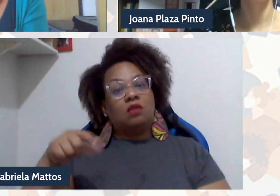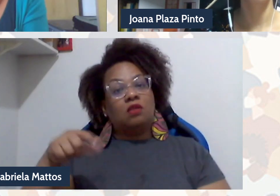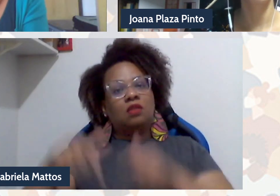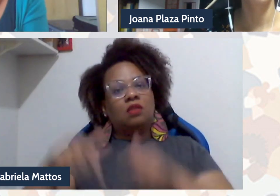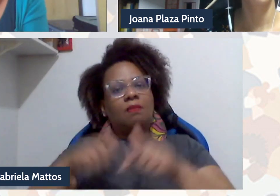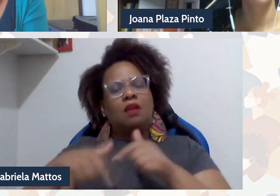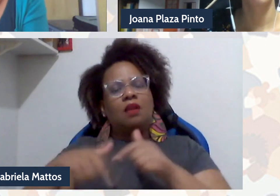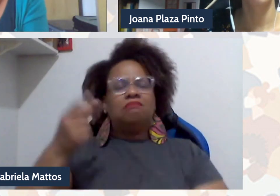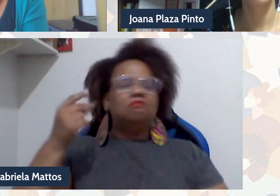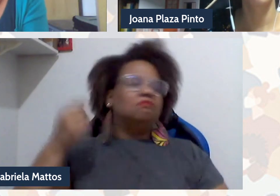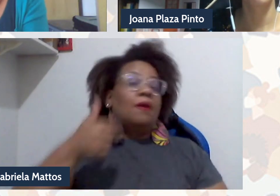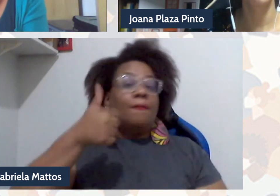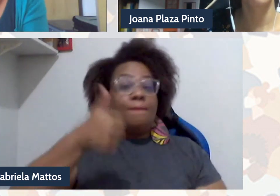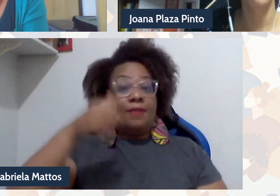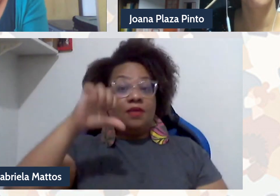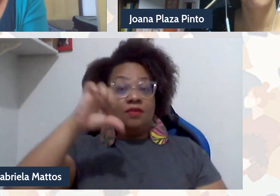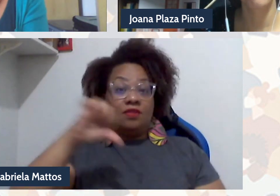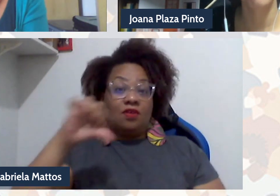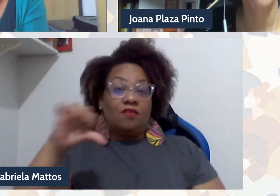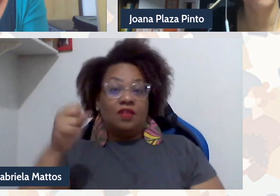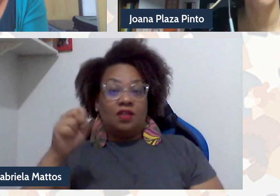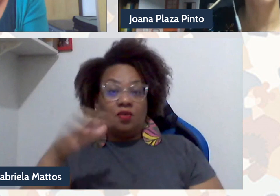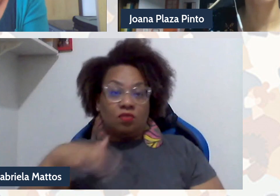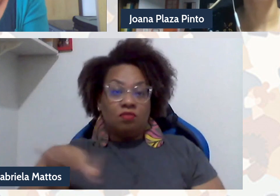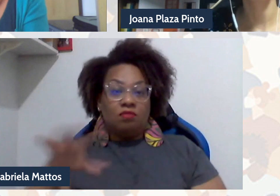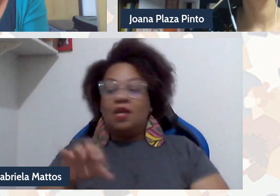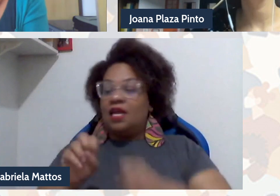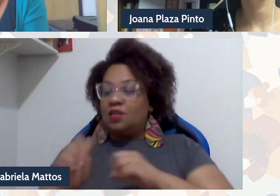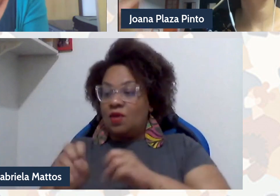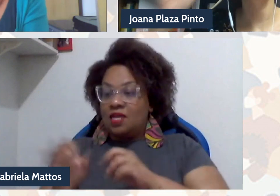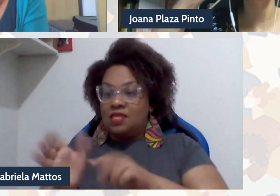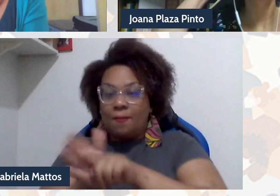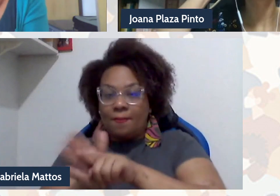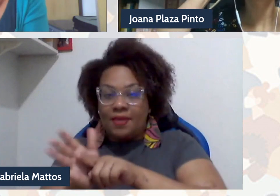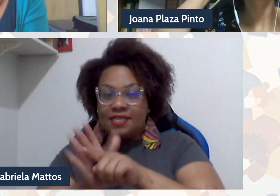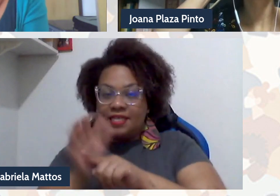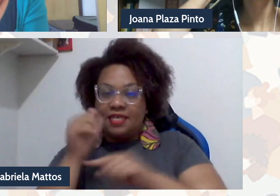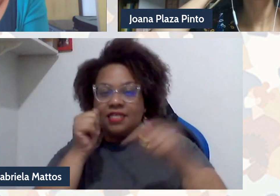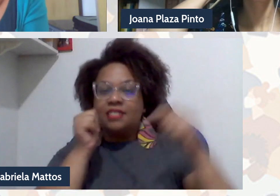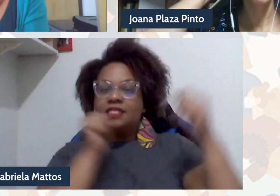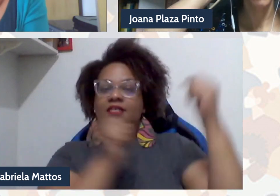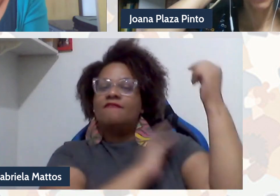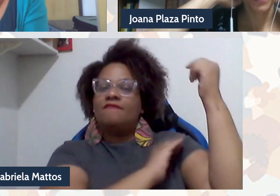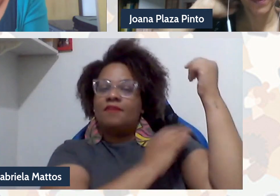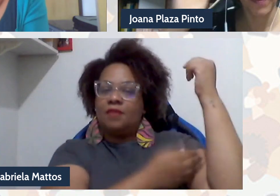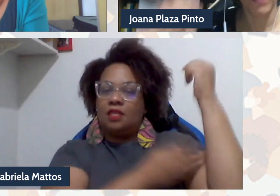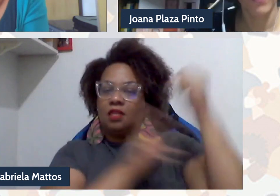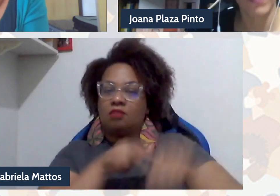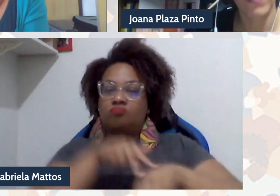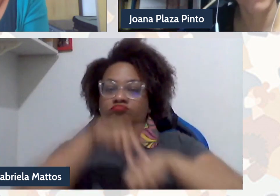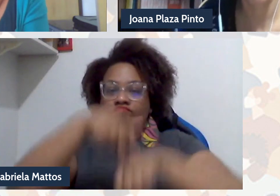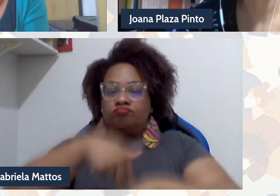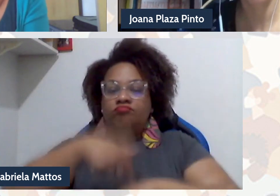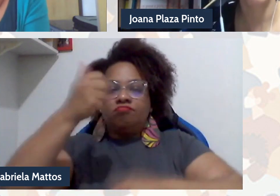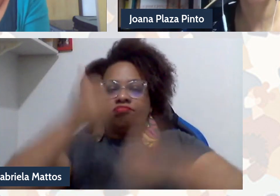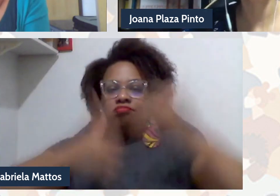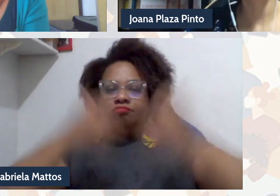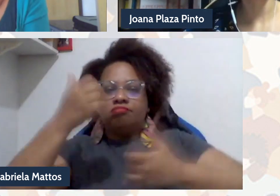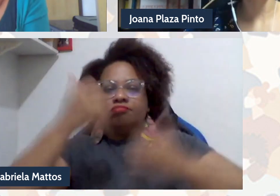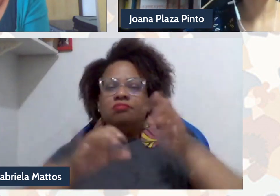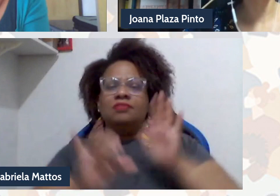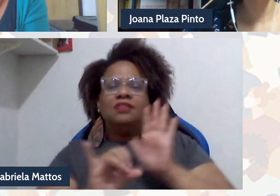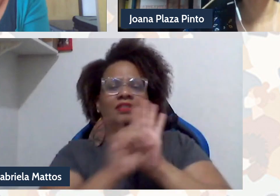1998 em educação e pesquisa feminista sobre atos de fala e identidades em vários problemas decorrentes